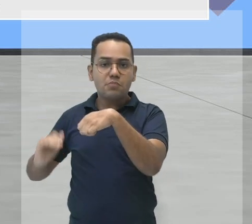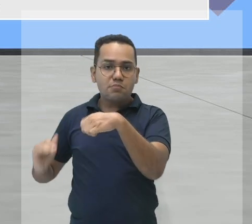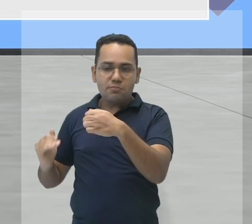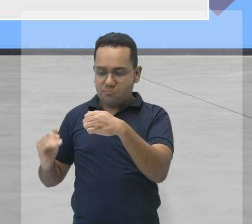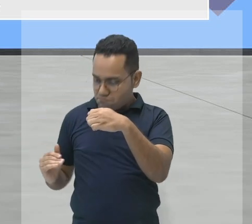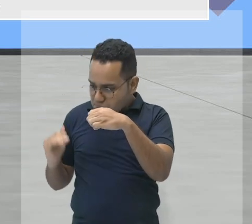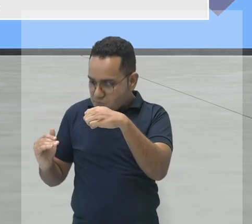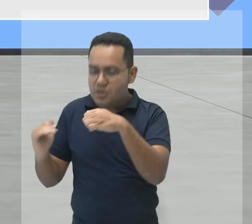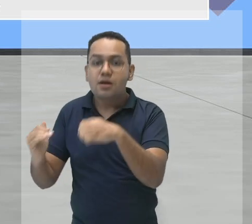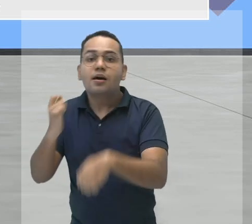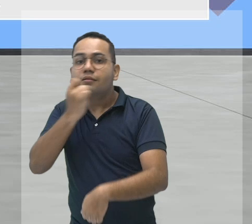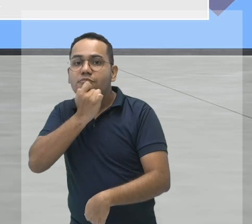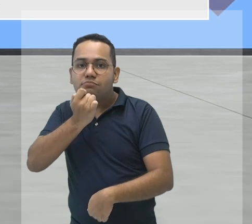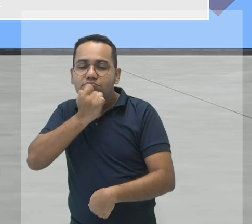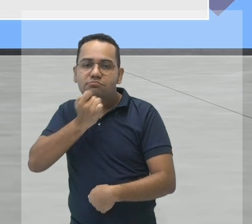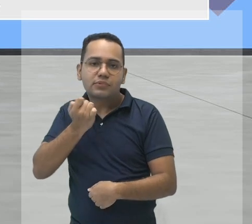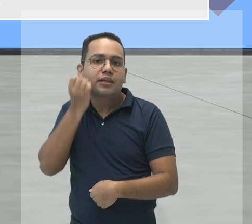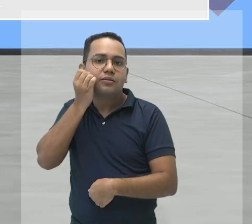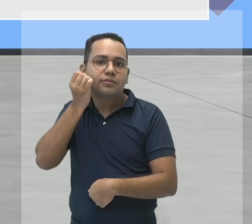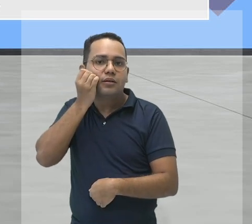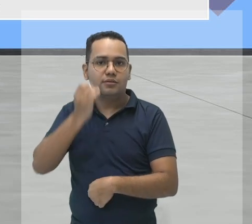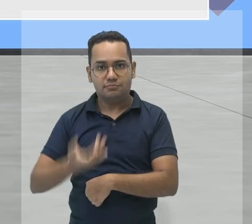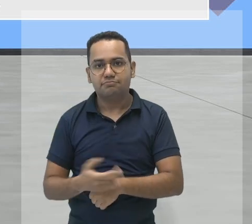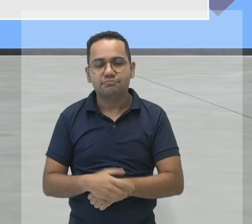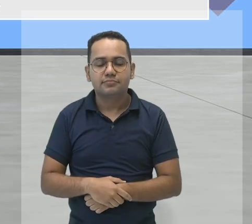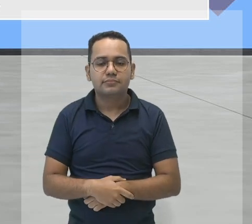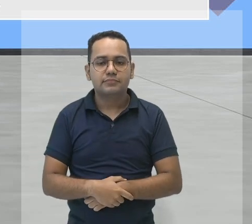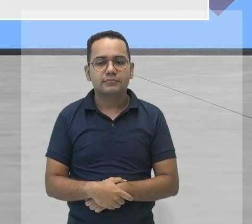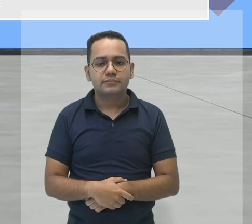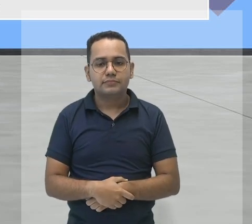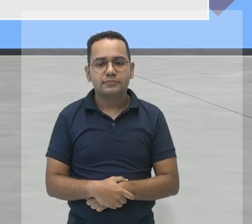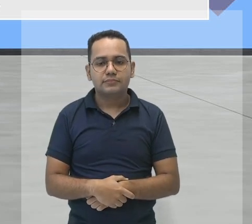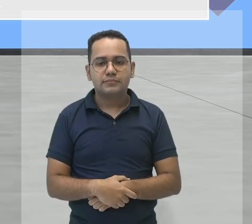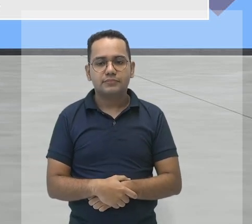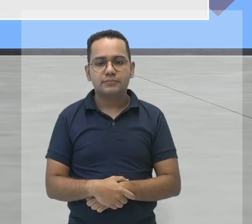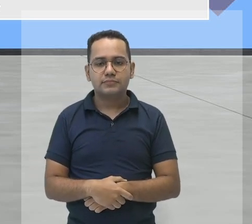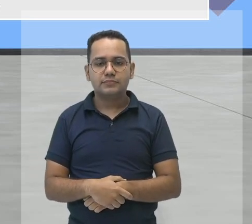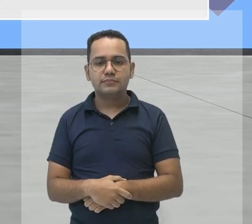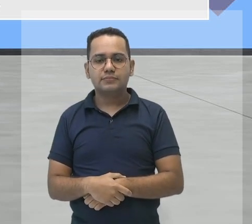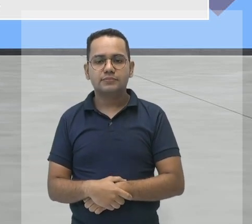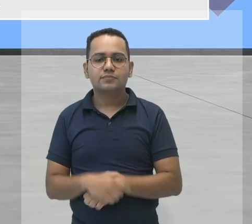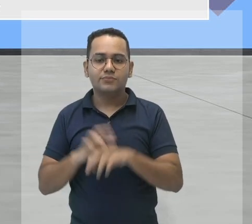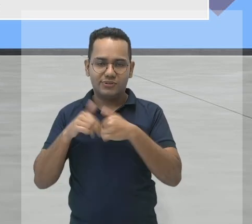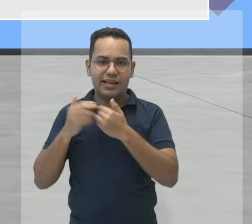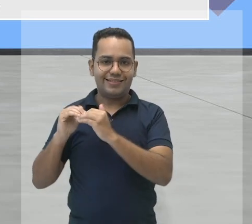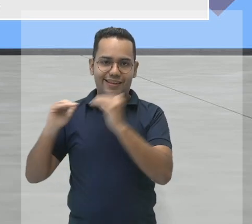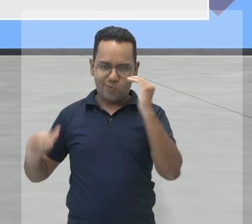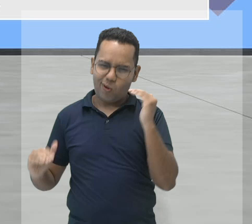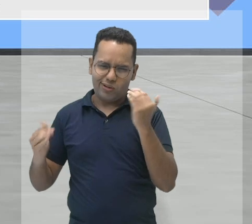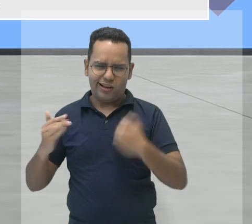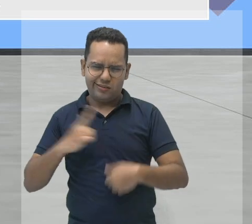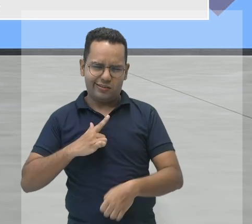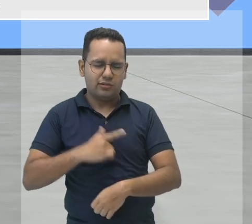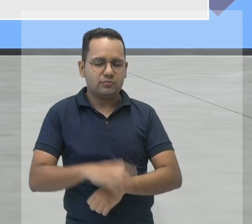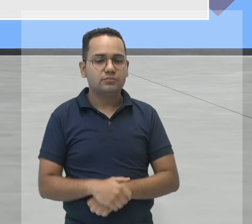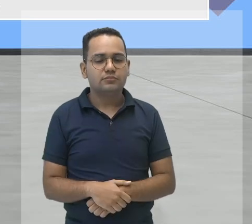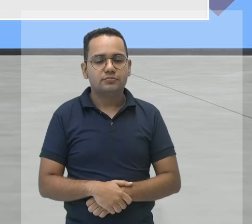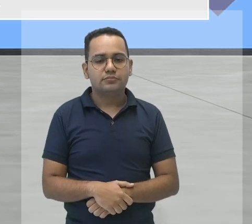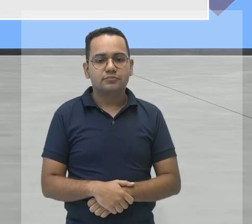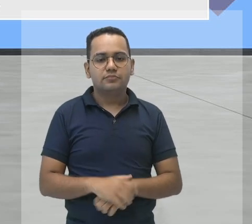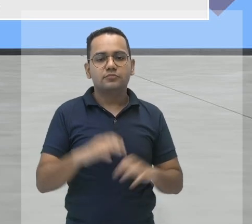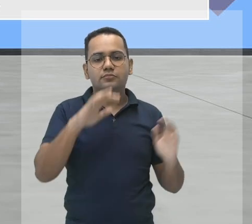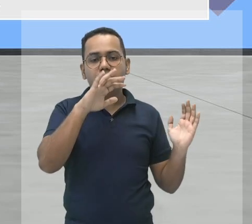caso do antigo NAFTA, certo? Bem, professor, quais são os principais blocos